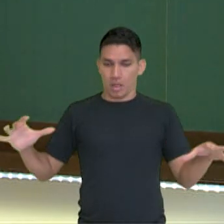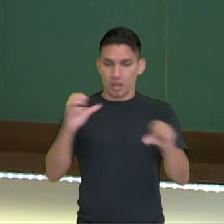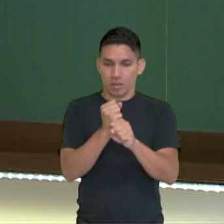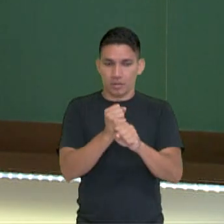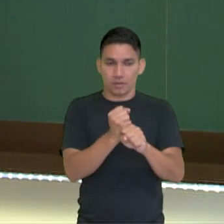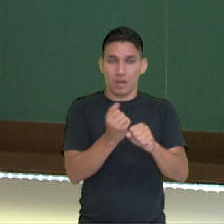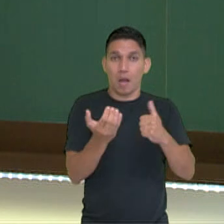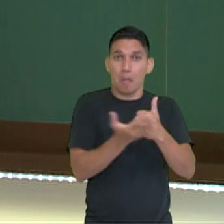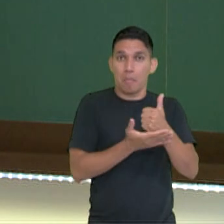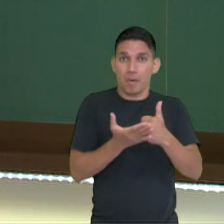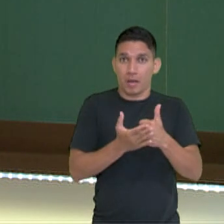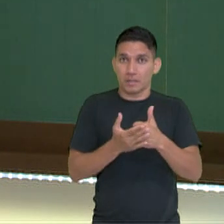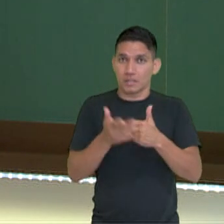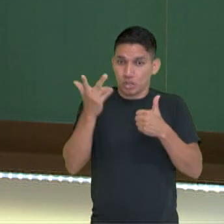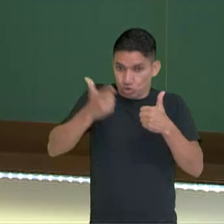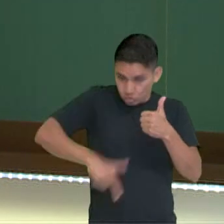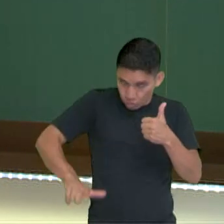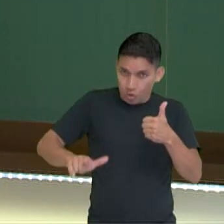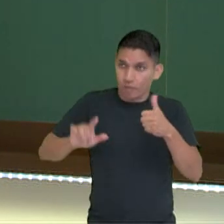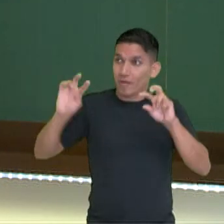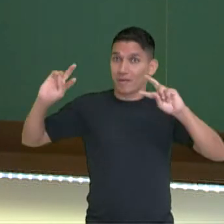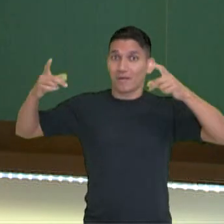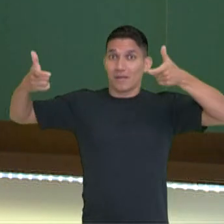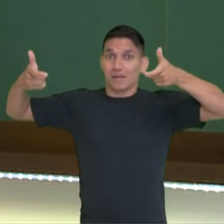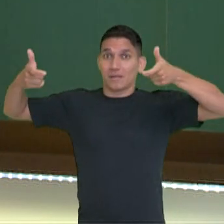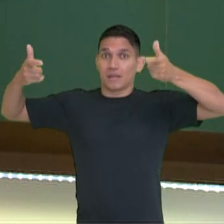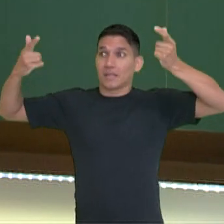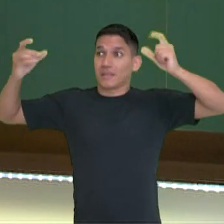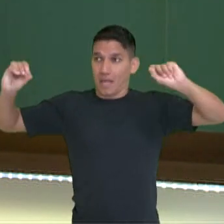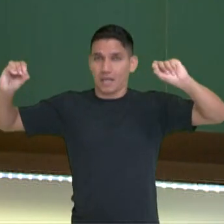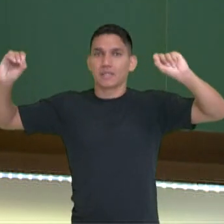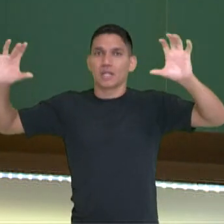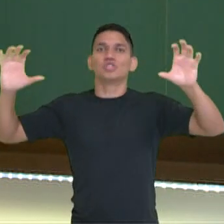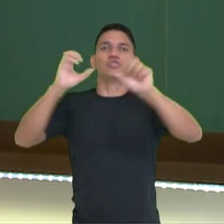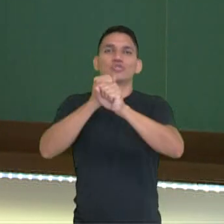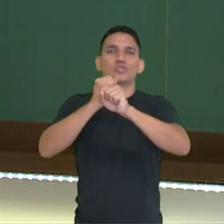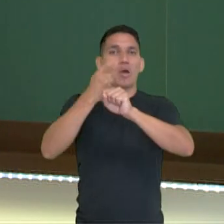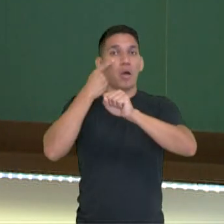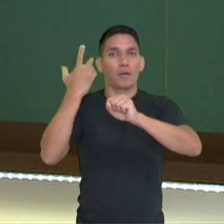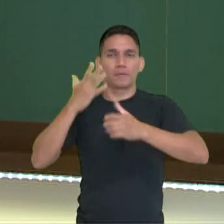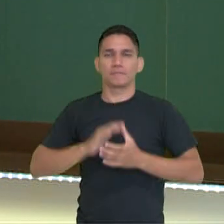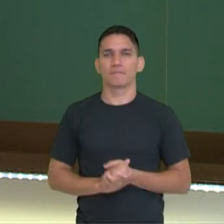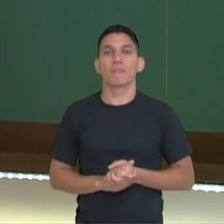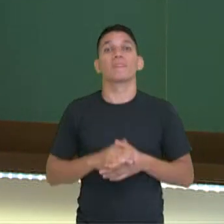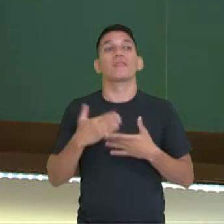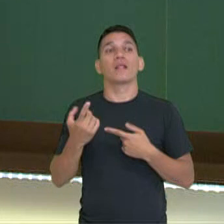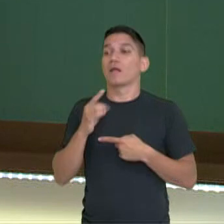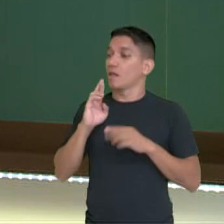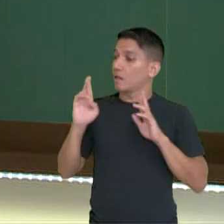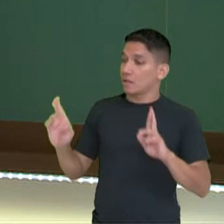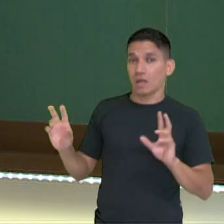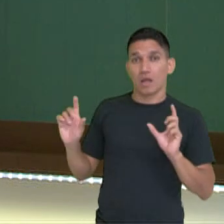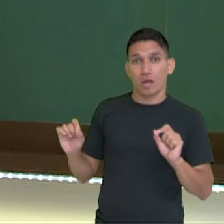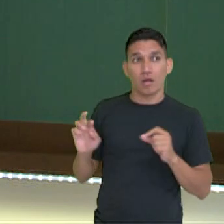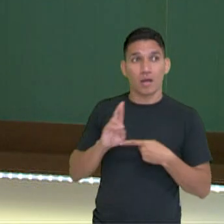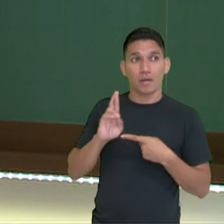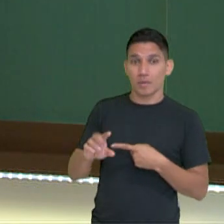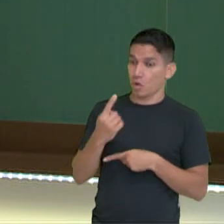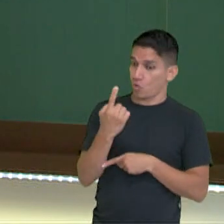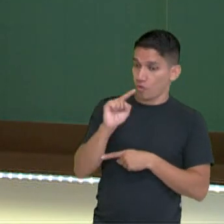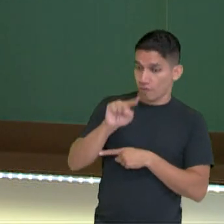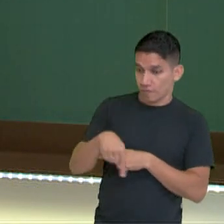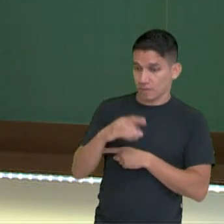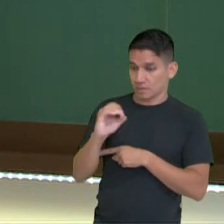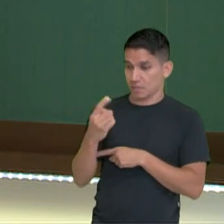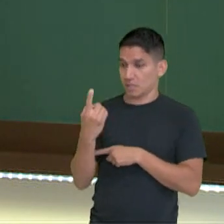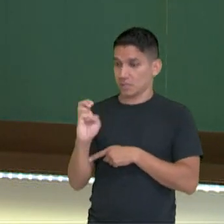iguais, repete a base e soma os expoentes. Agora, esse valor de